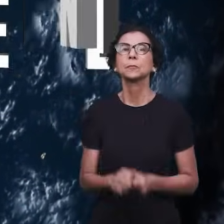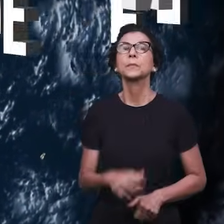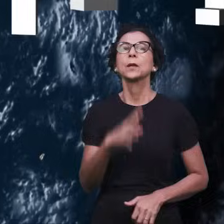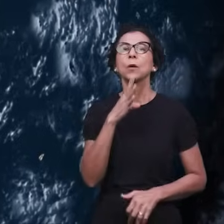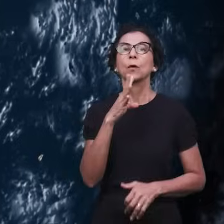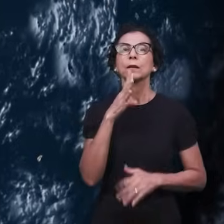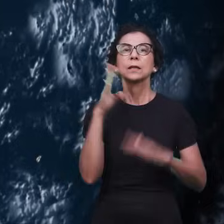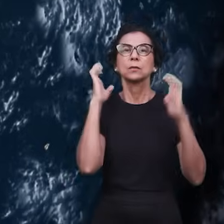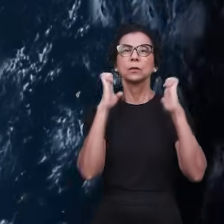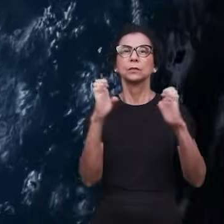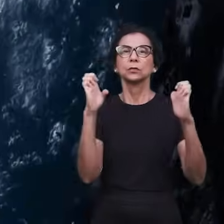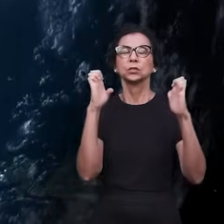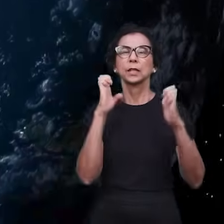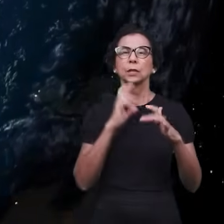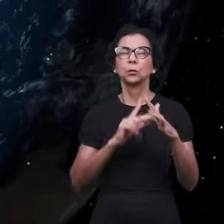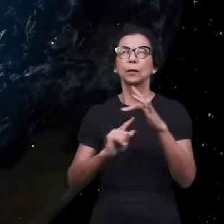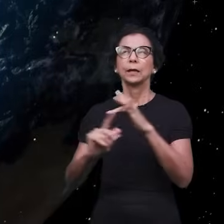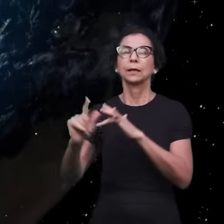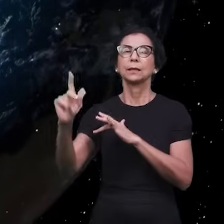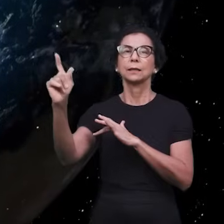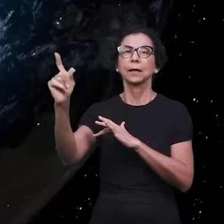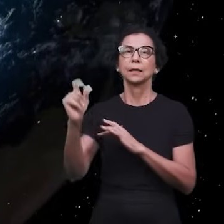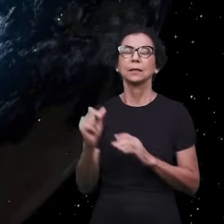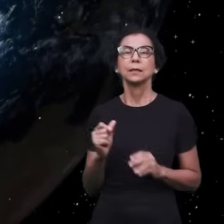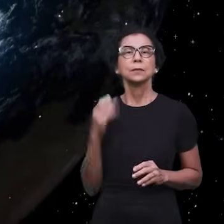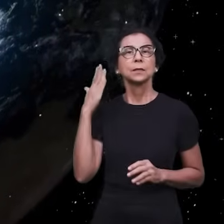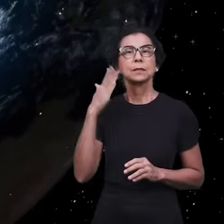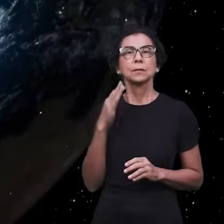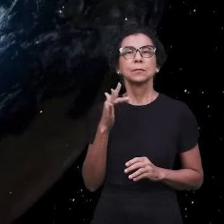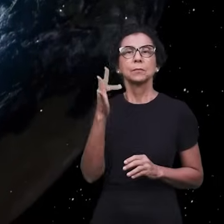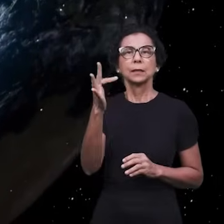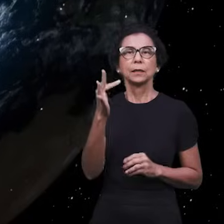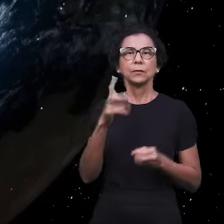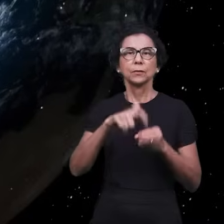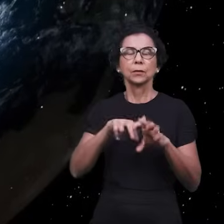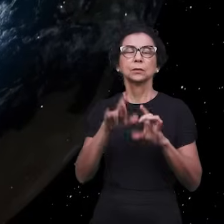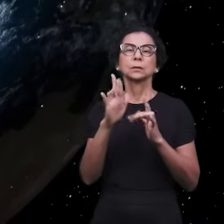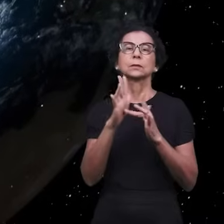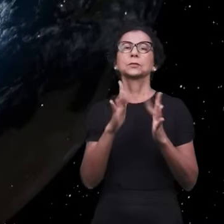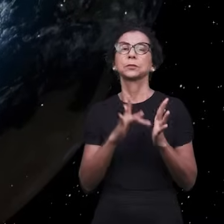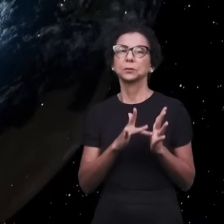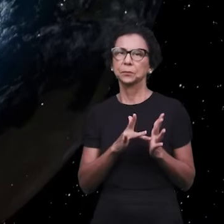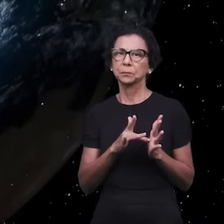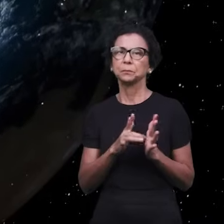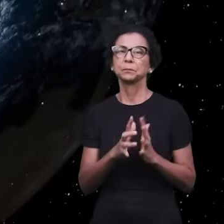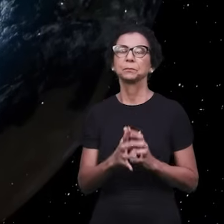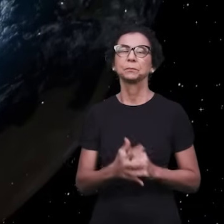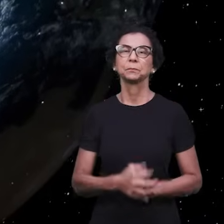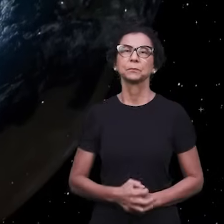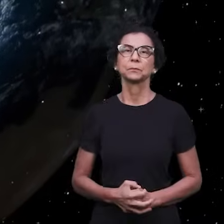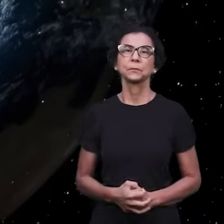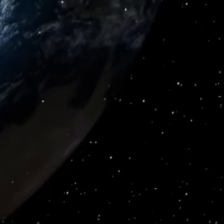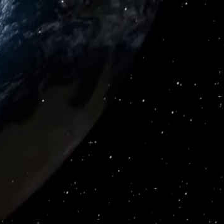alcançadas pelo Evangelho Eterno e pela mensagem da breve volta do Senhor Jesus.